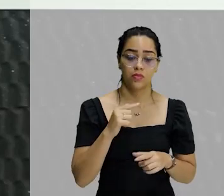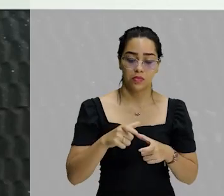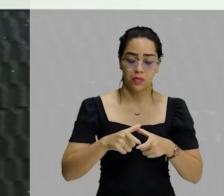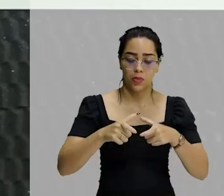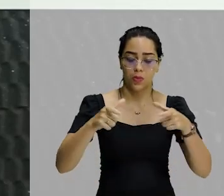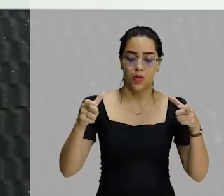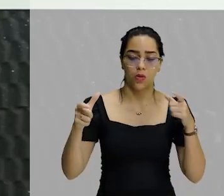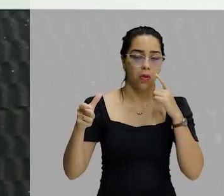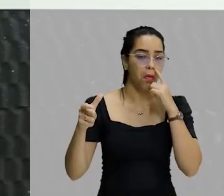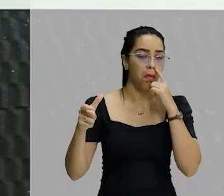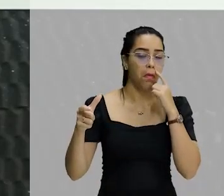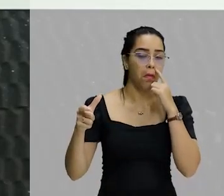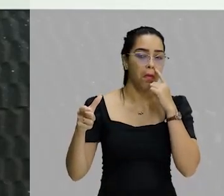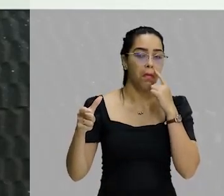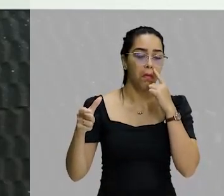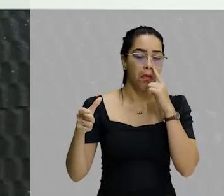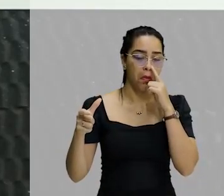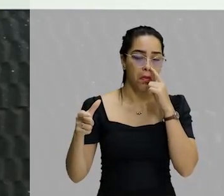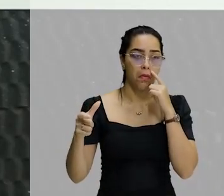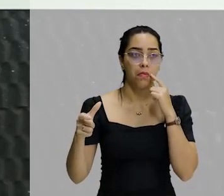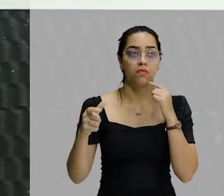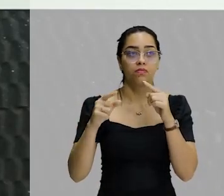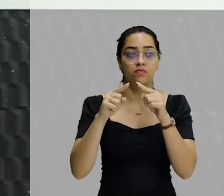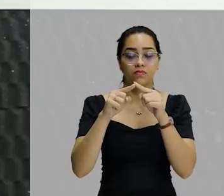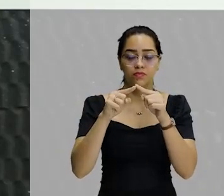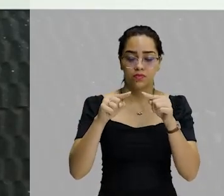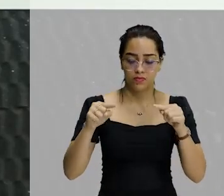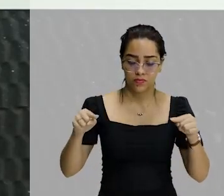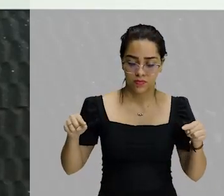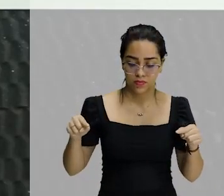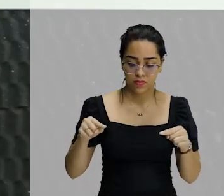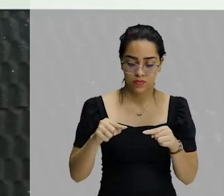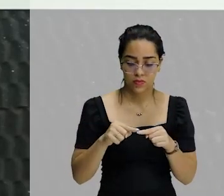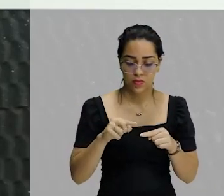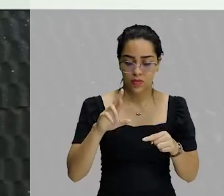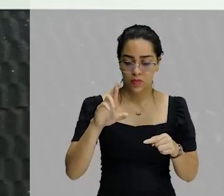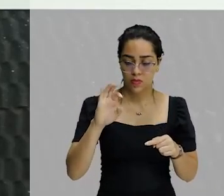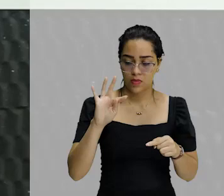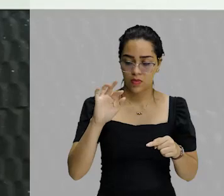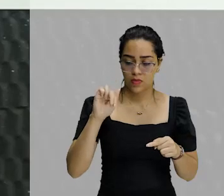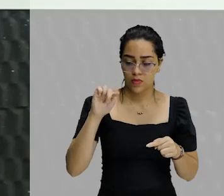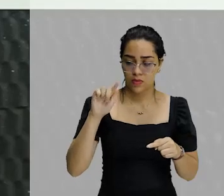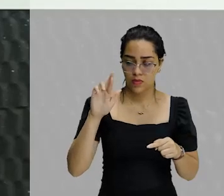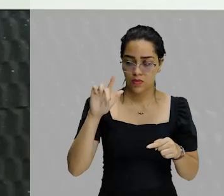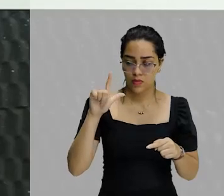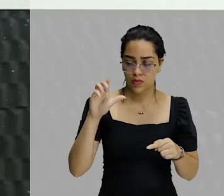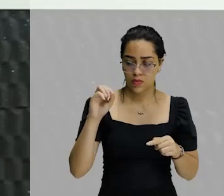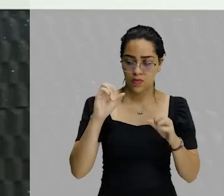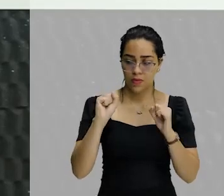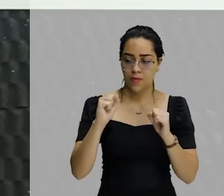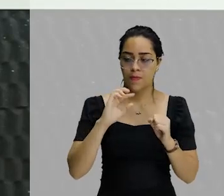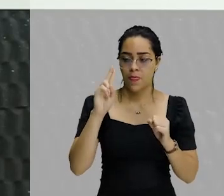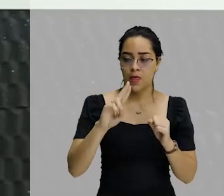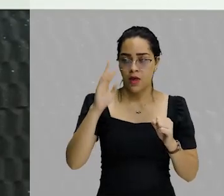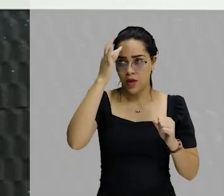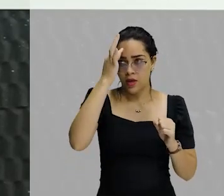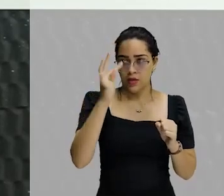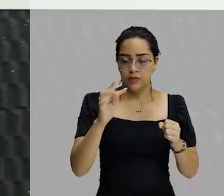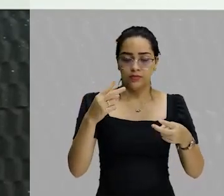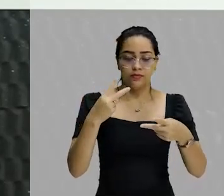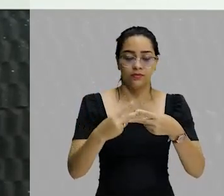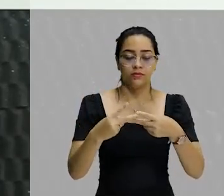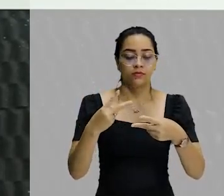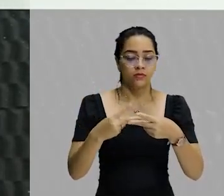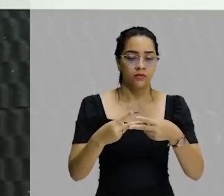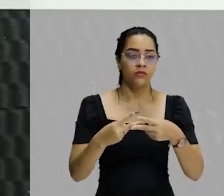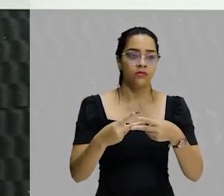seção maior. Forma um triângulo retângulo. E o triângulo retângulo você pode aplicar o teorema de quê? Teorema de